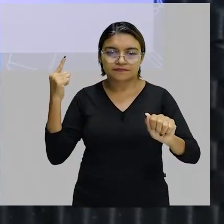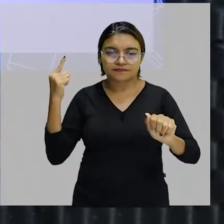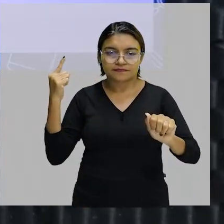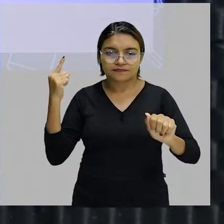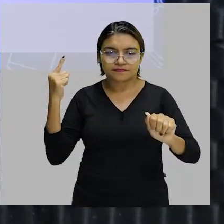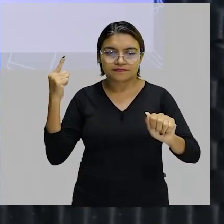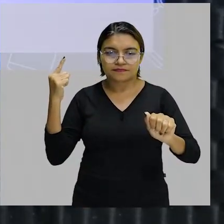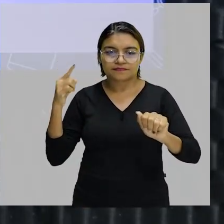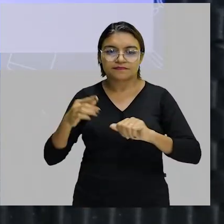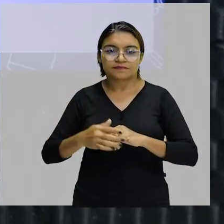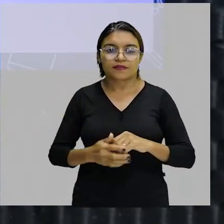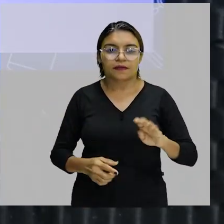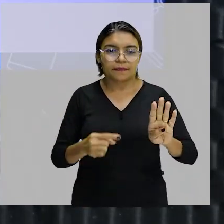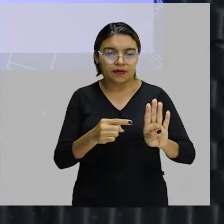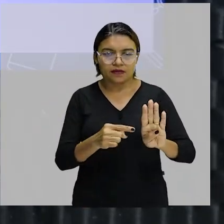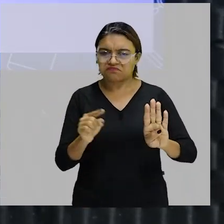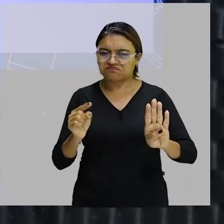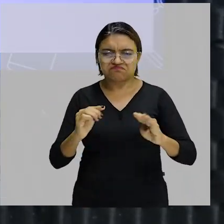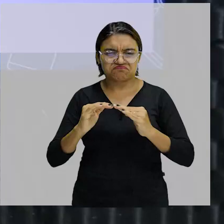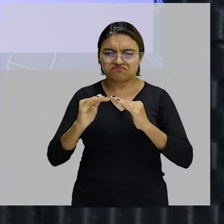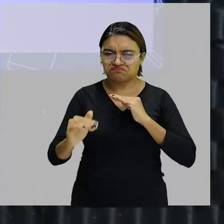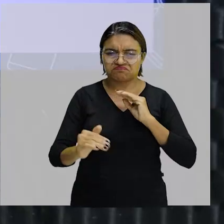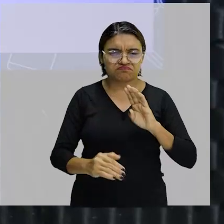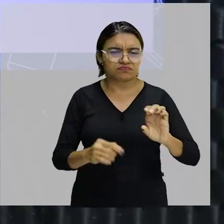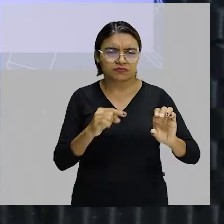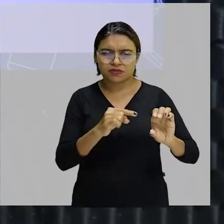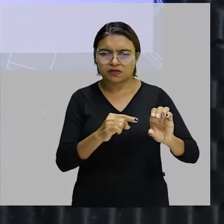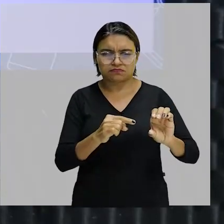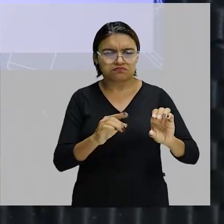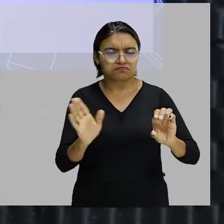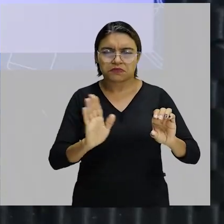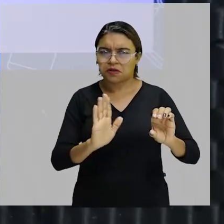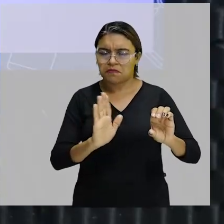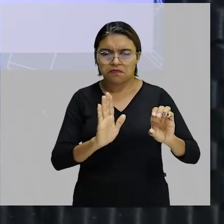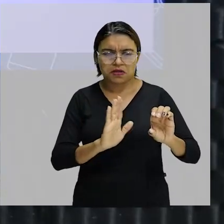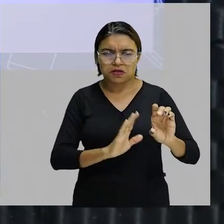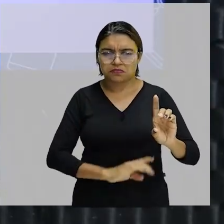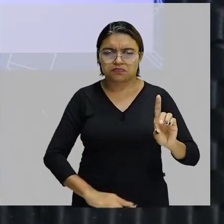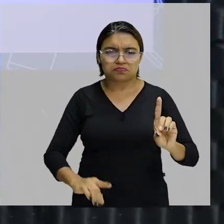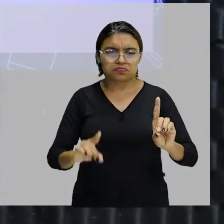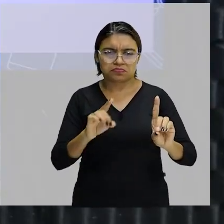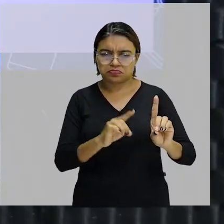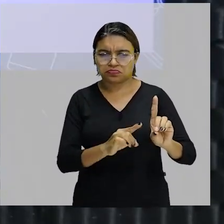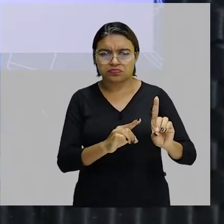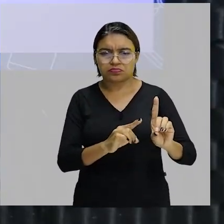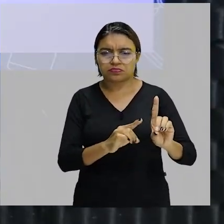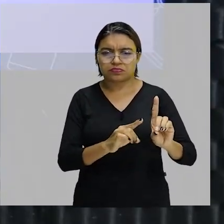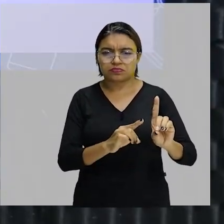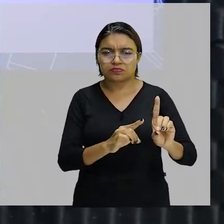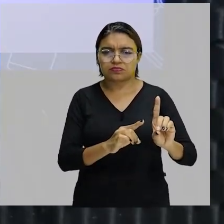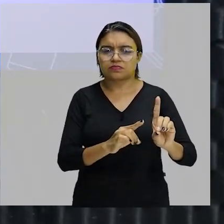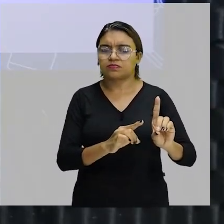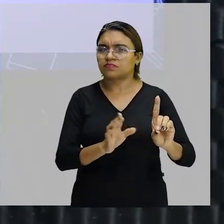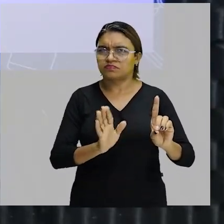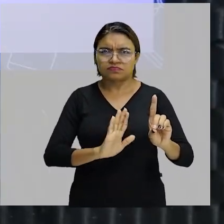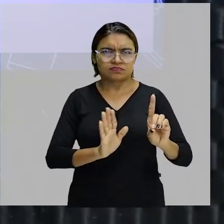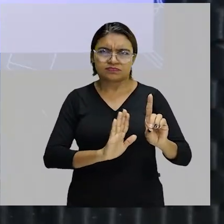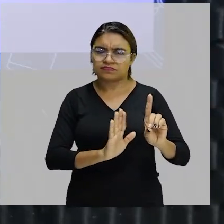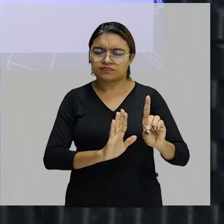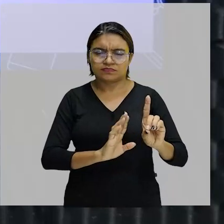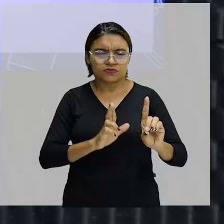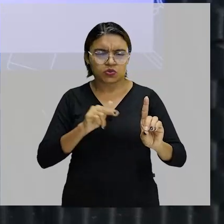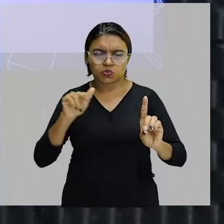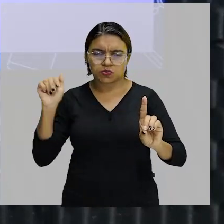não visa isso. Obter resultados de alta performance também não visa formar atletas. Reproduzir movimentos pré-determinados, não,